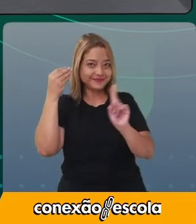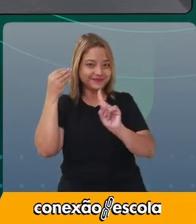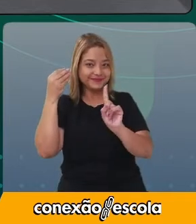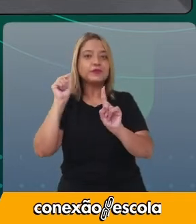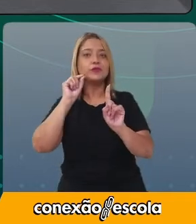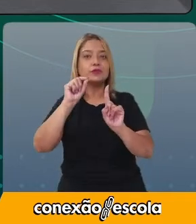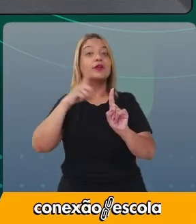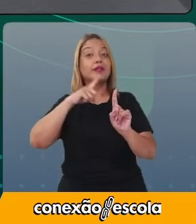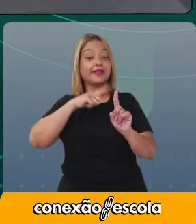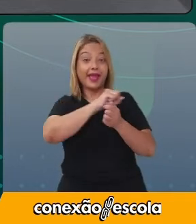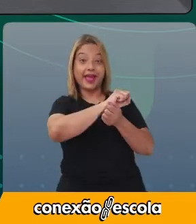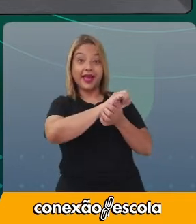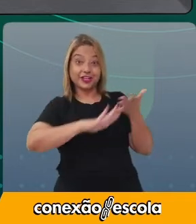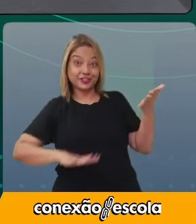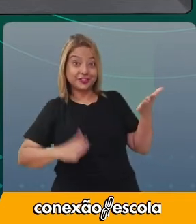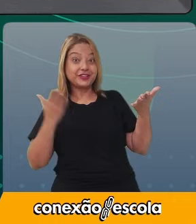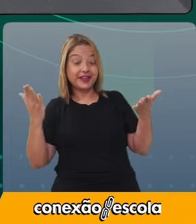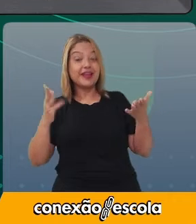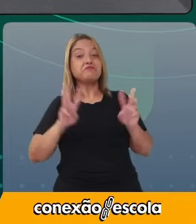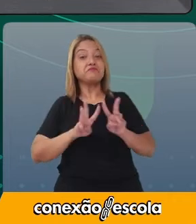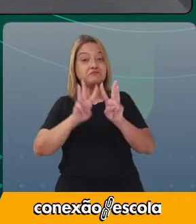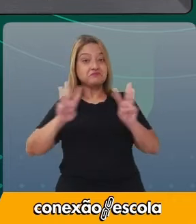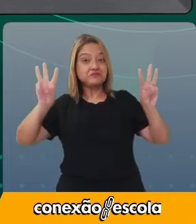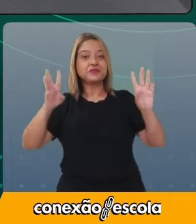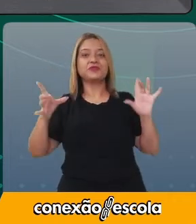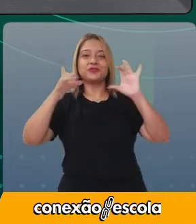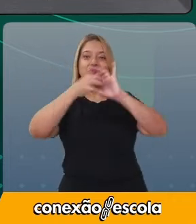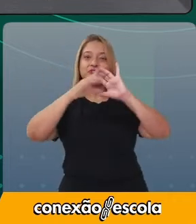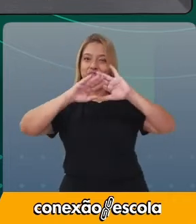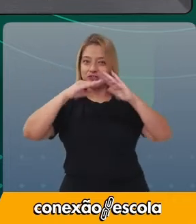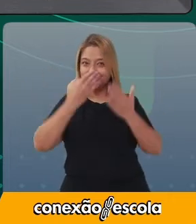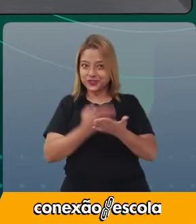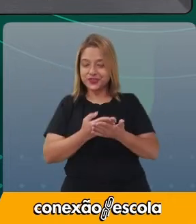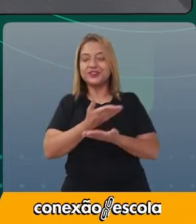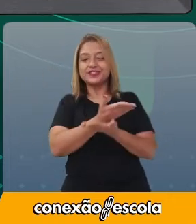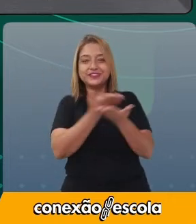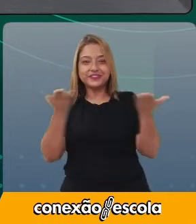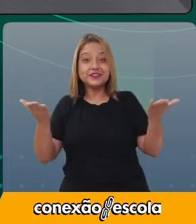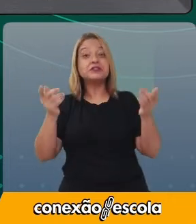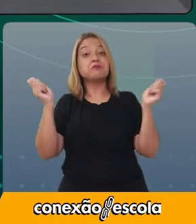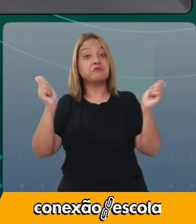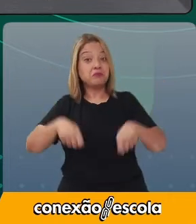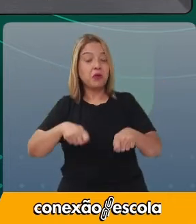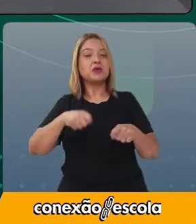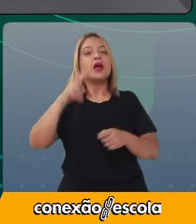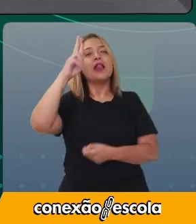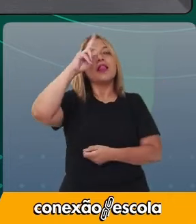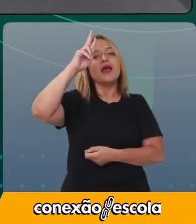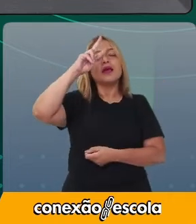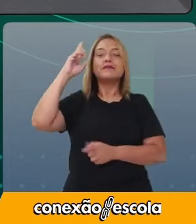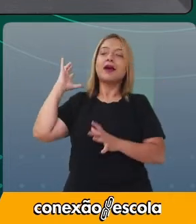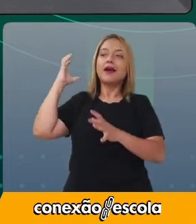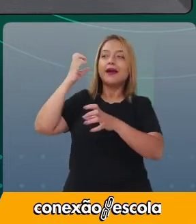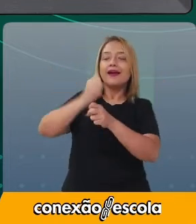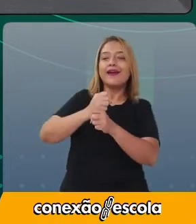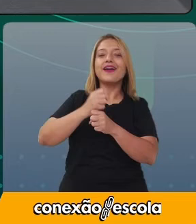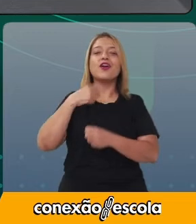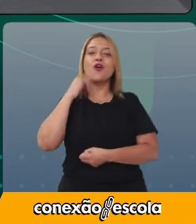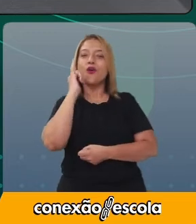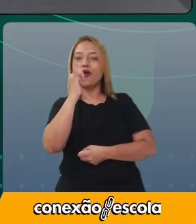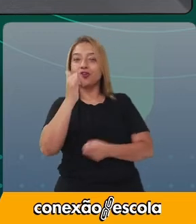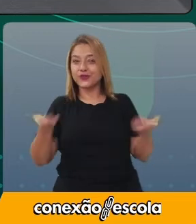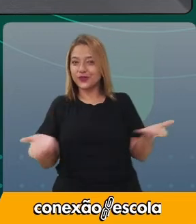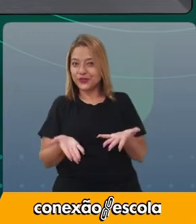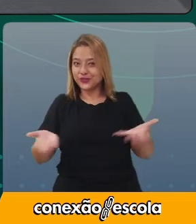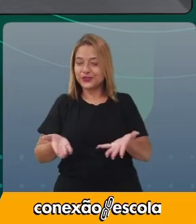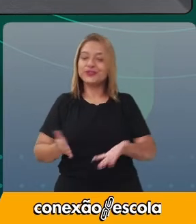temos atividades no portal Conexão Escola para você relembrar as histórias lidas